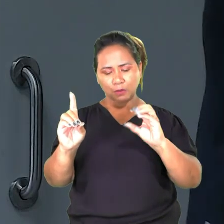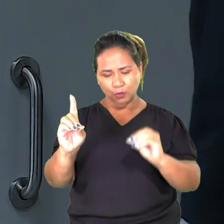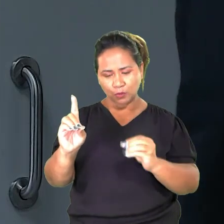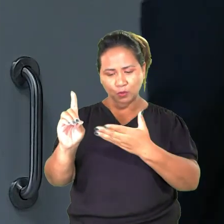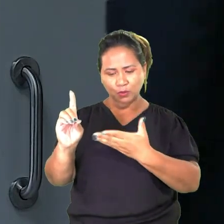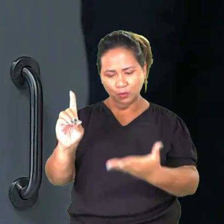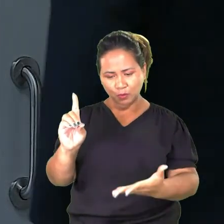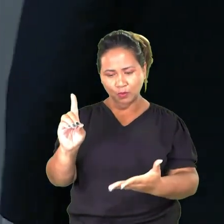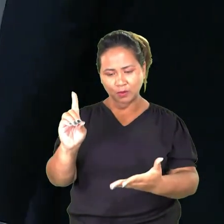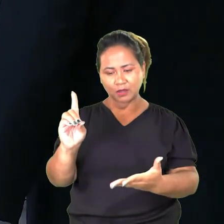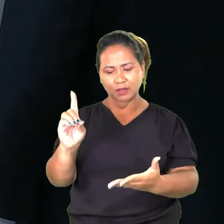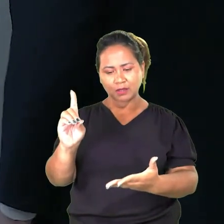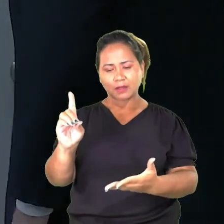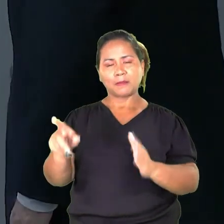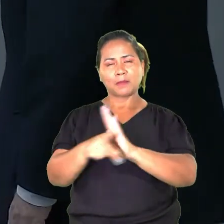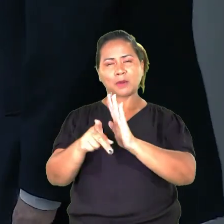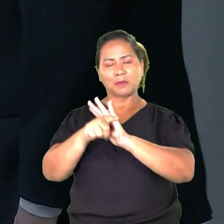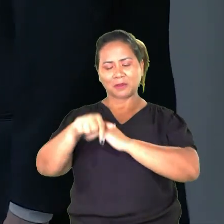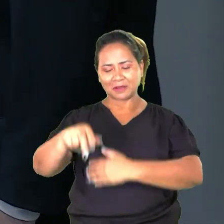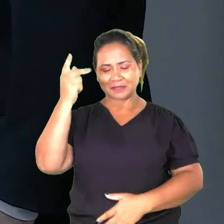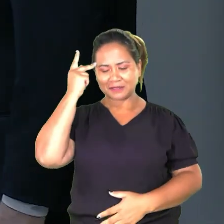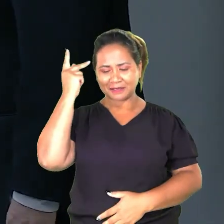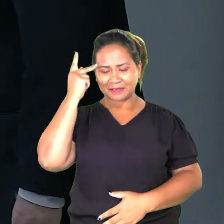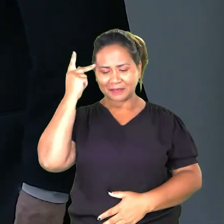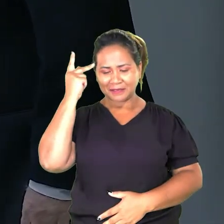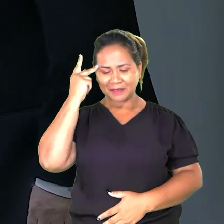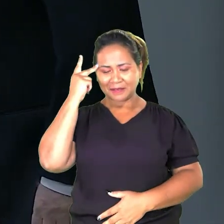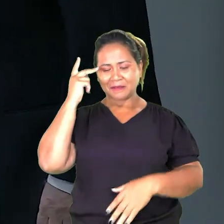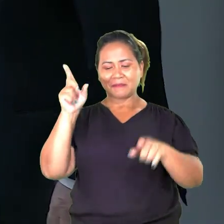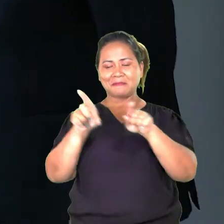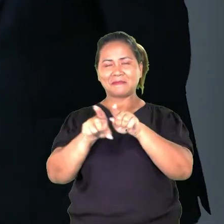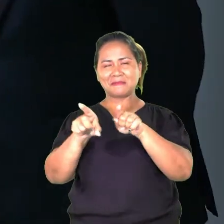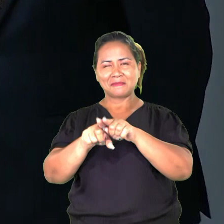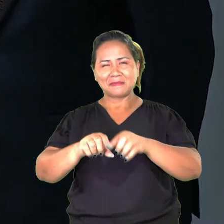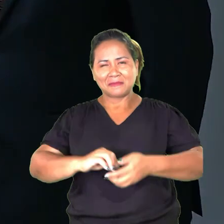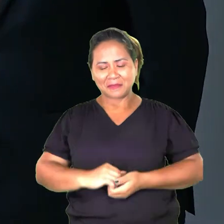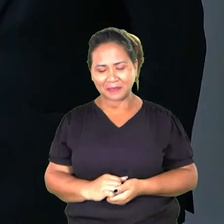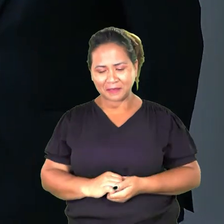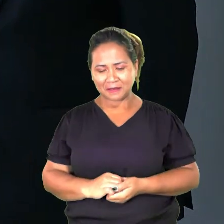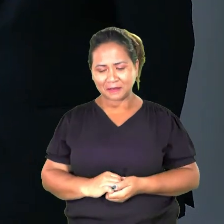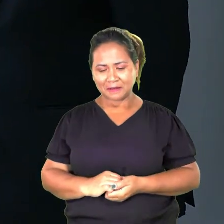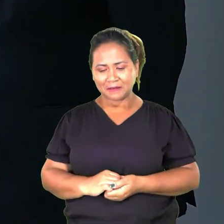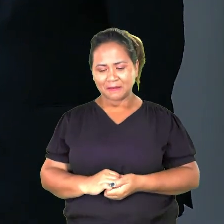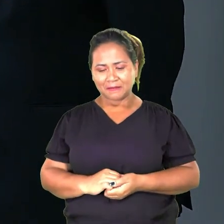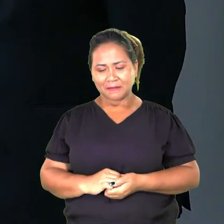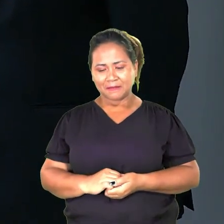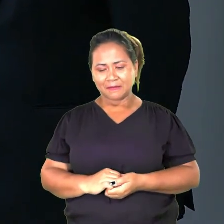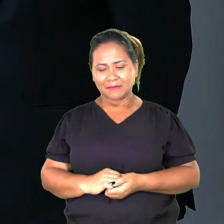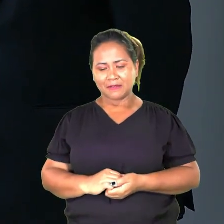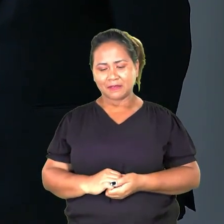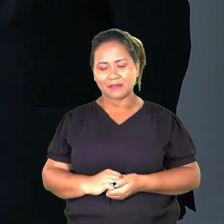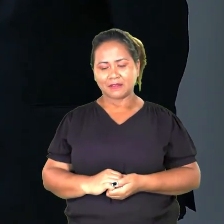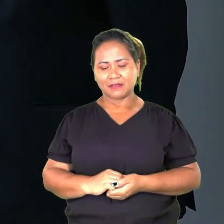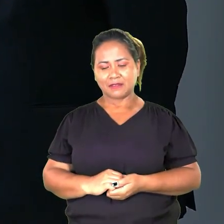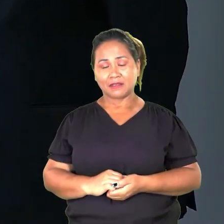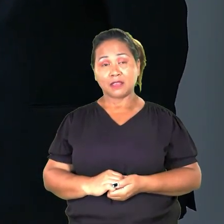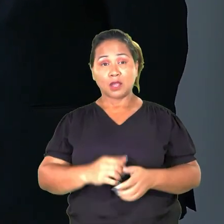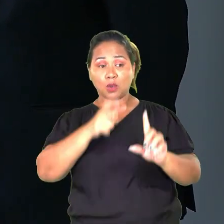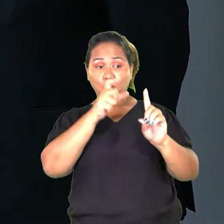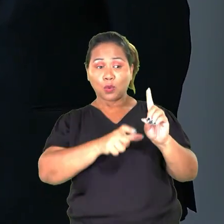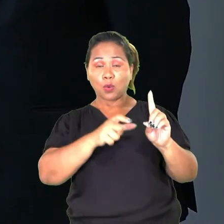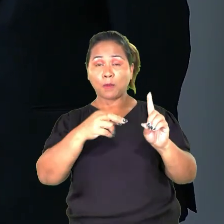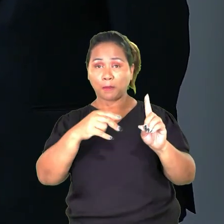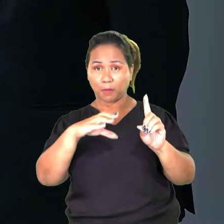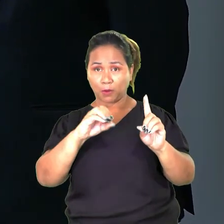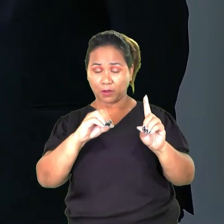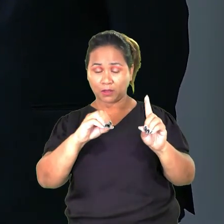Trindade, membro do Instituto Histórico e Geográfico de São Paulo, do Comitê de Civismo e Cidadania da Associação Comercial de São Paulo, e considerado pelo próprio